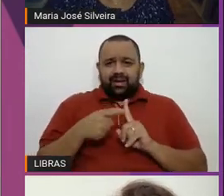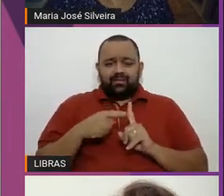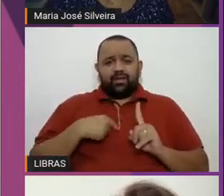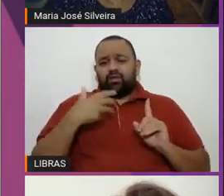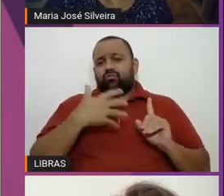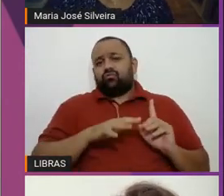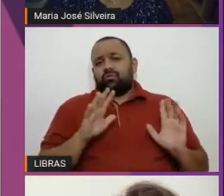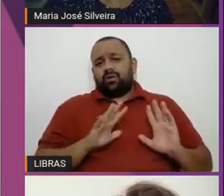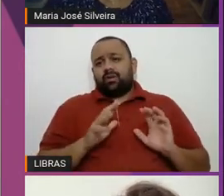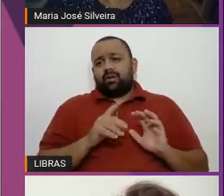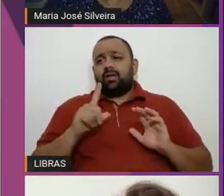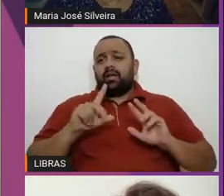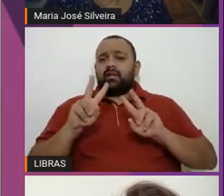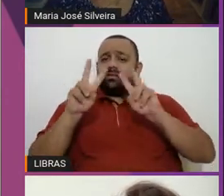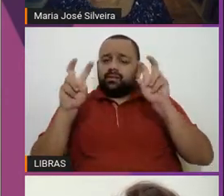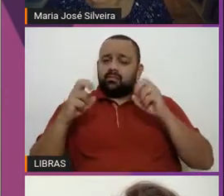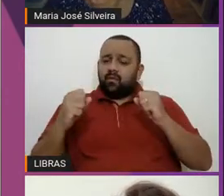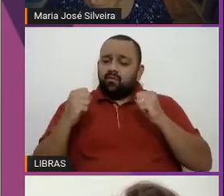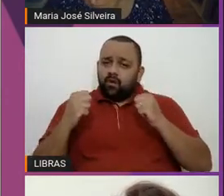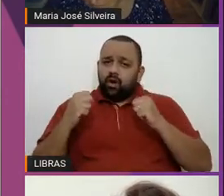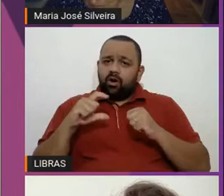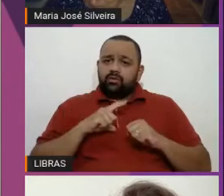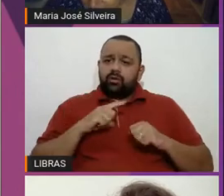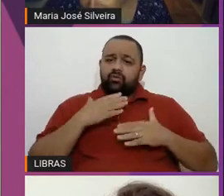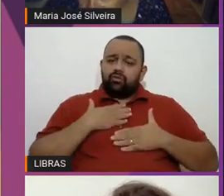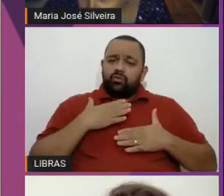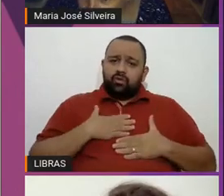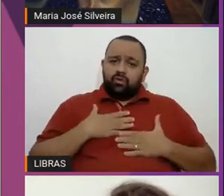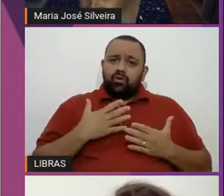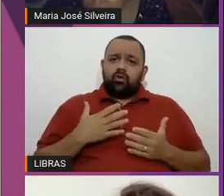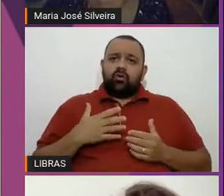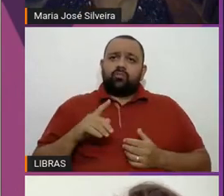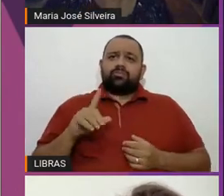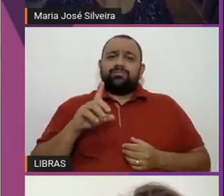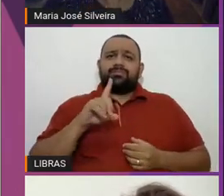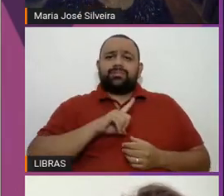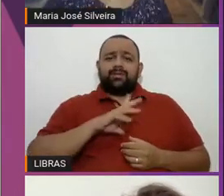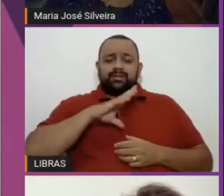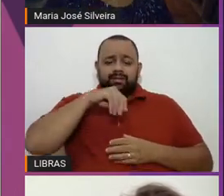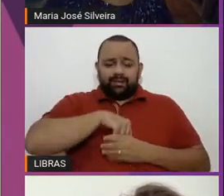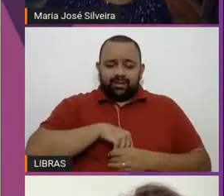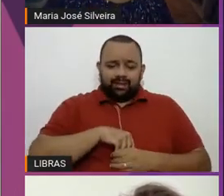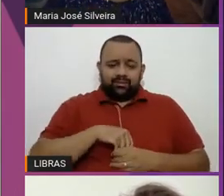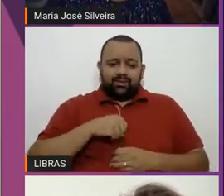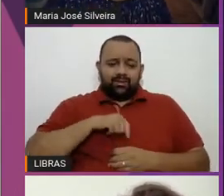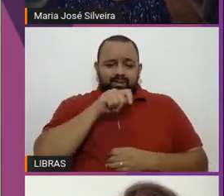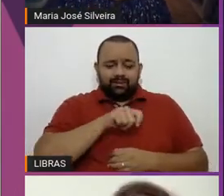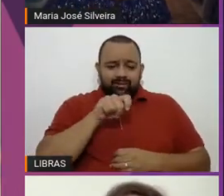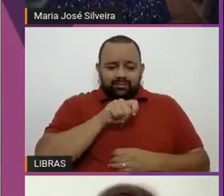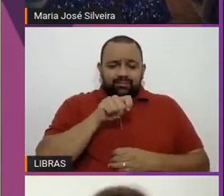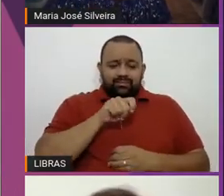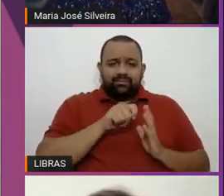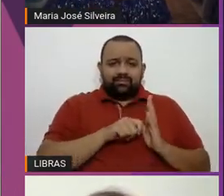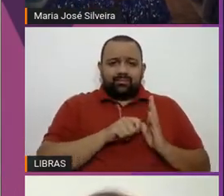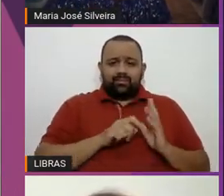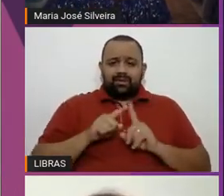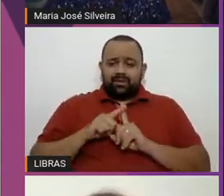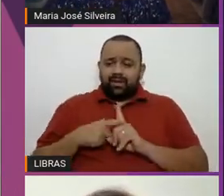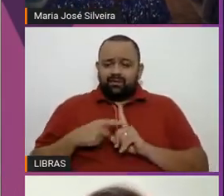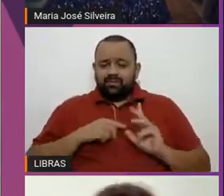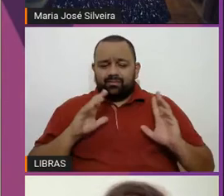ela tem uma muito forte aí tem toda a questão do corpo que eu falei não tem um ser dentro de mim não falou não vou escrever esse livro